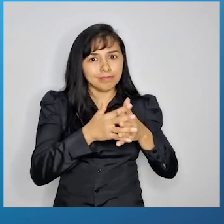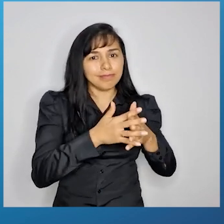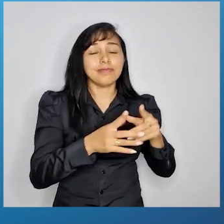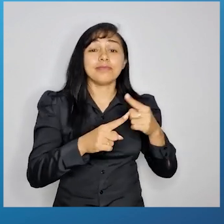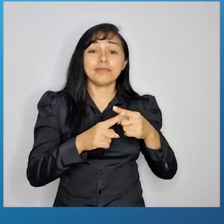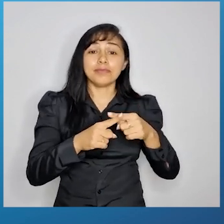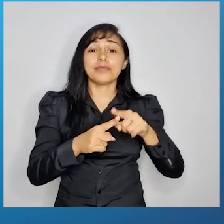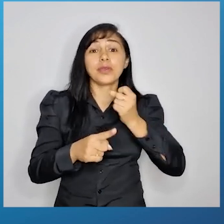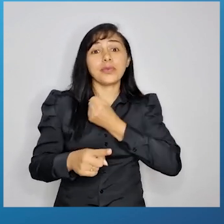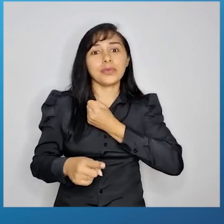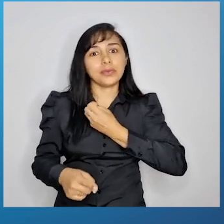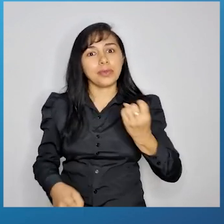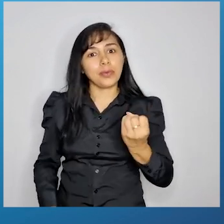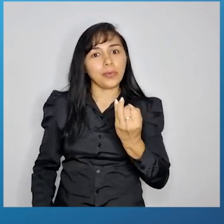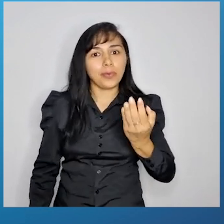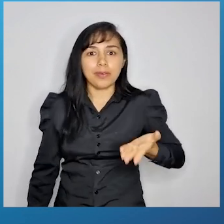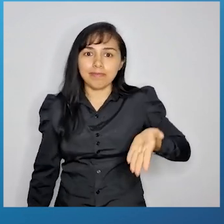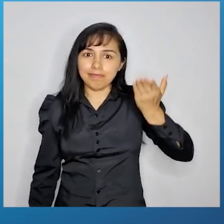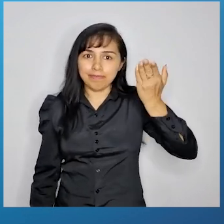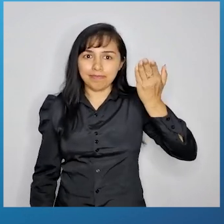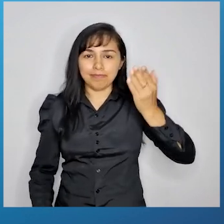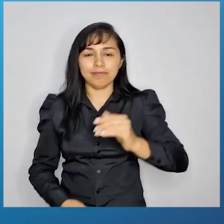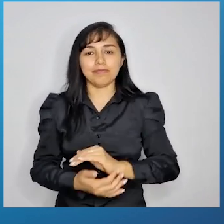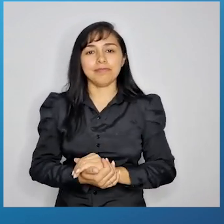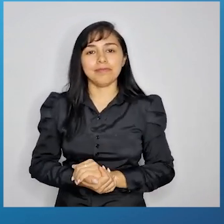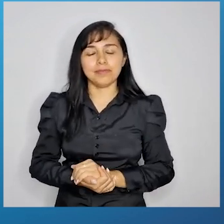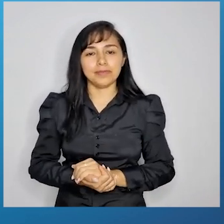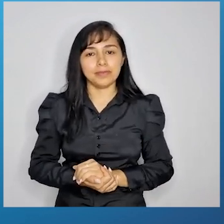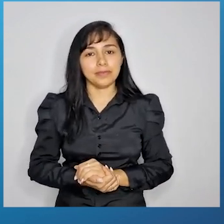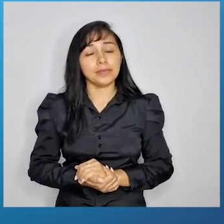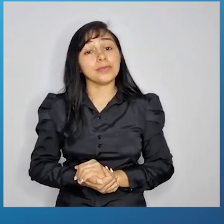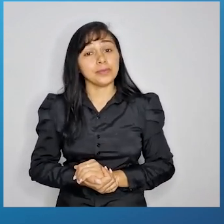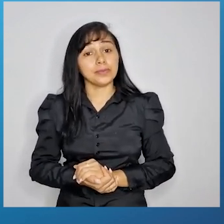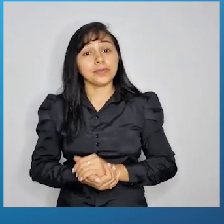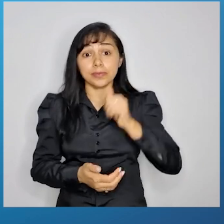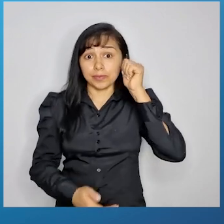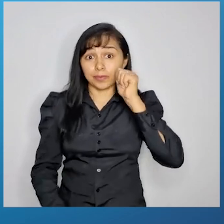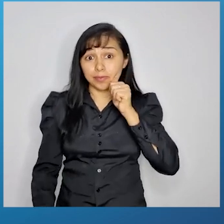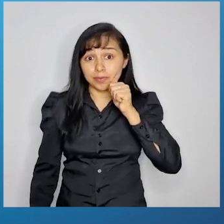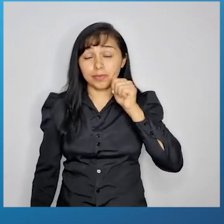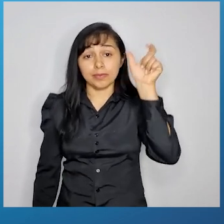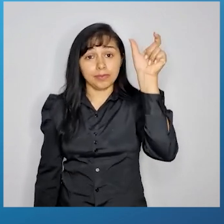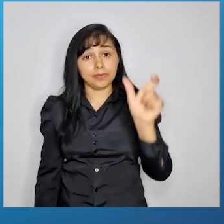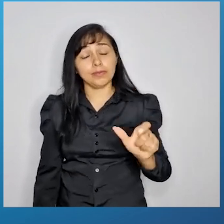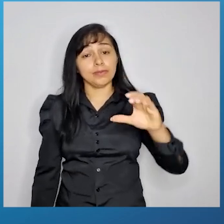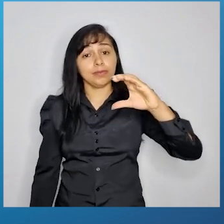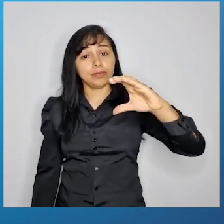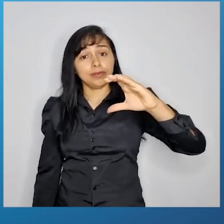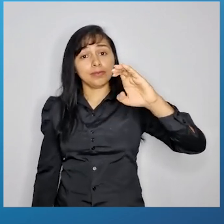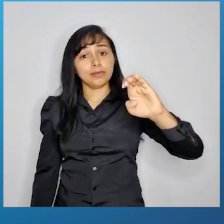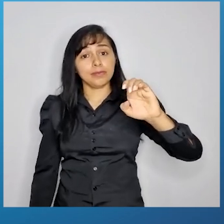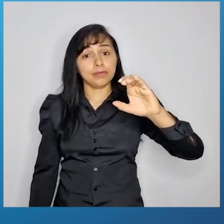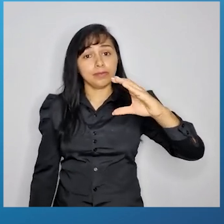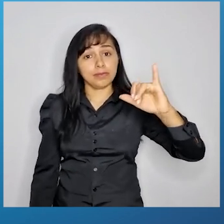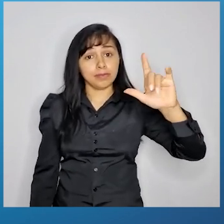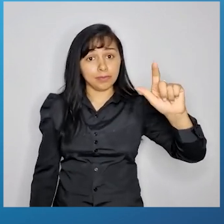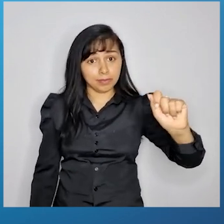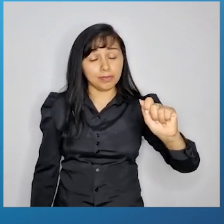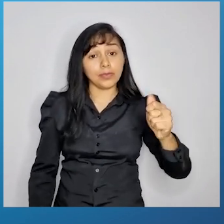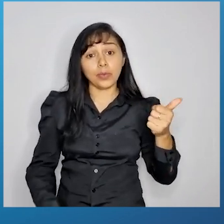estamos trabalhando aqui com um número maior. Então, vamos ler. Cecília comprou um televisor por